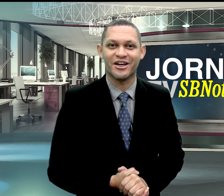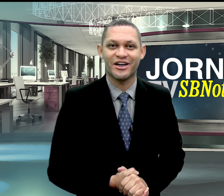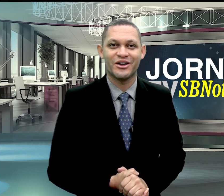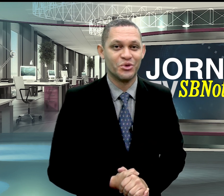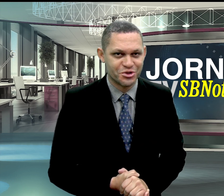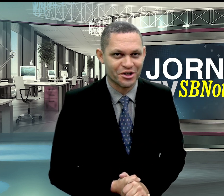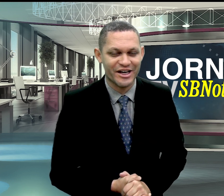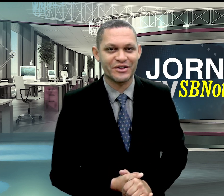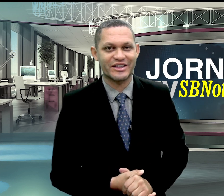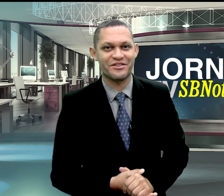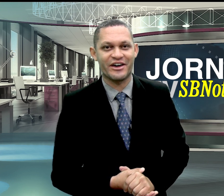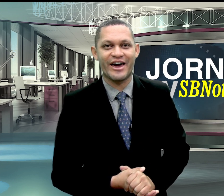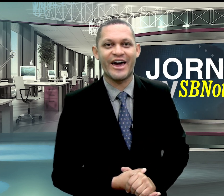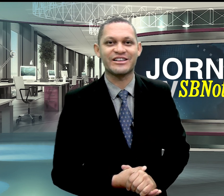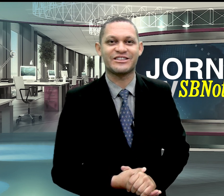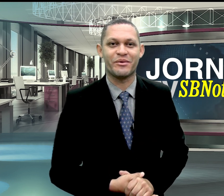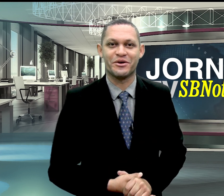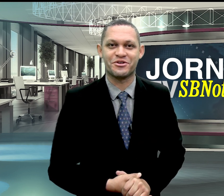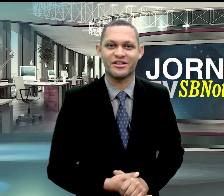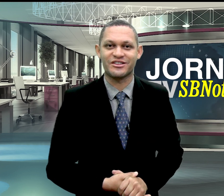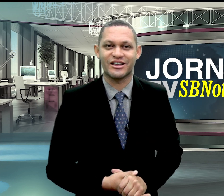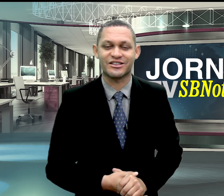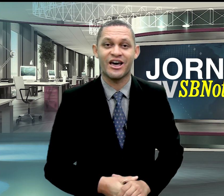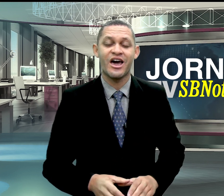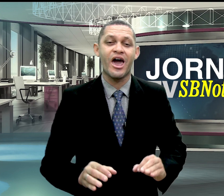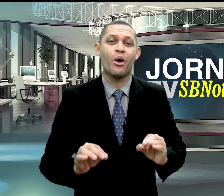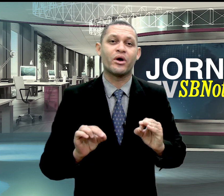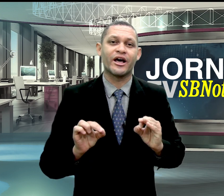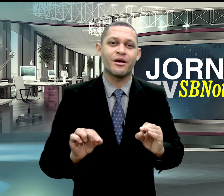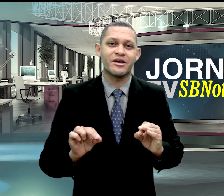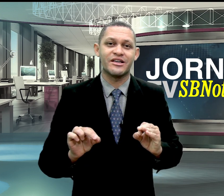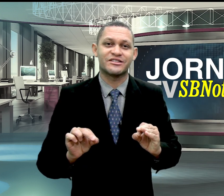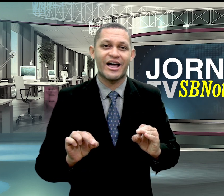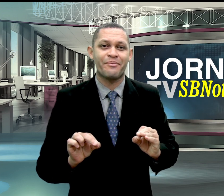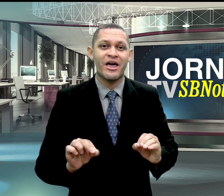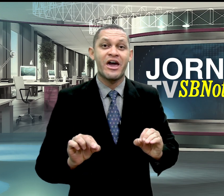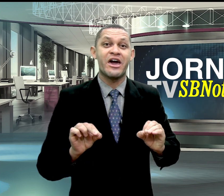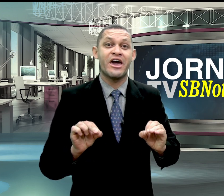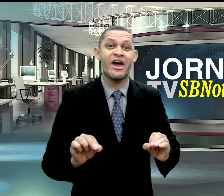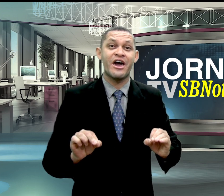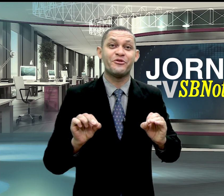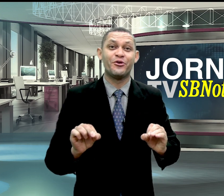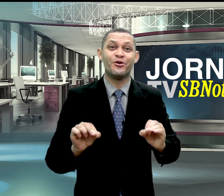saúde no Jornal da TV SB Notícias. É o creme que está